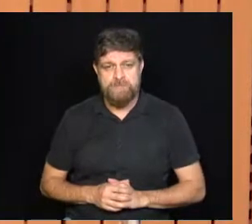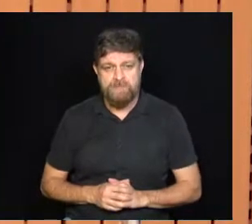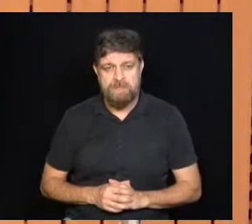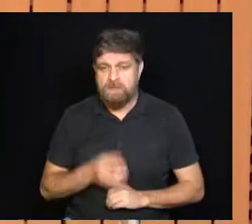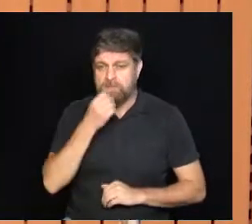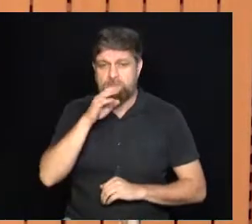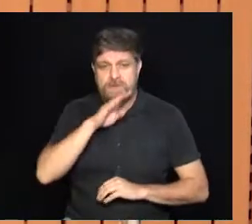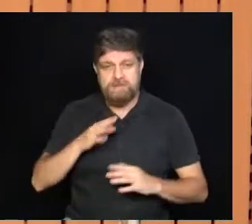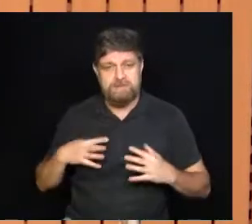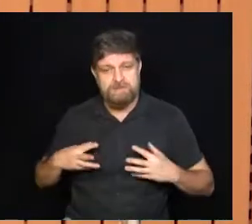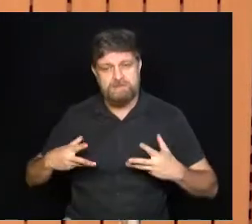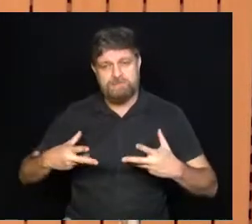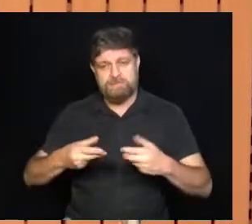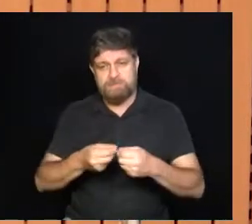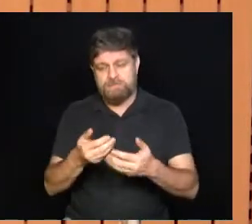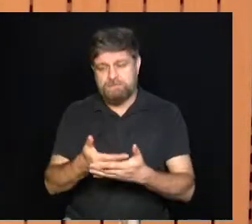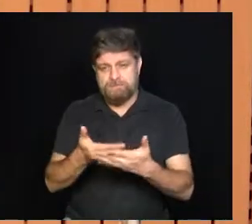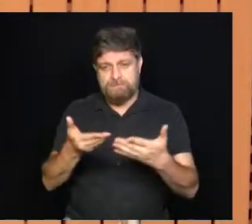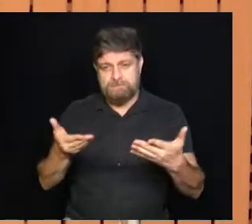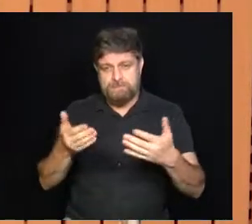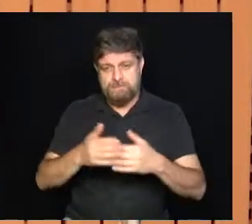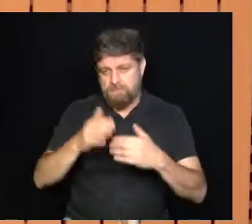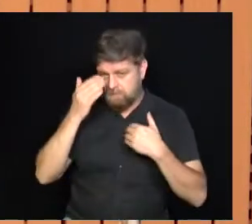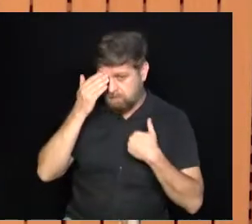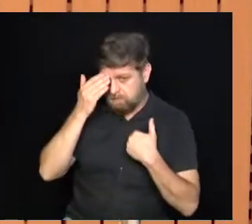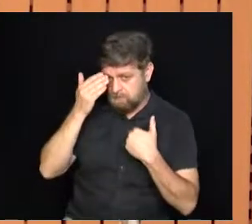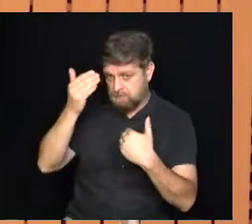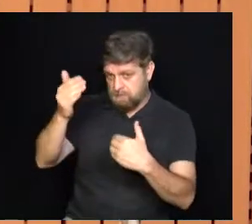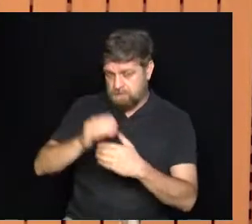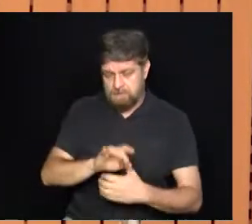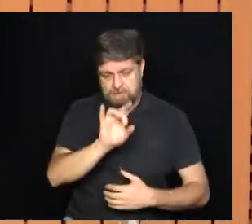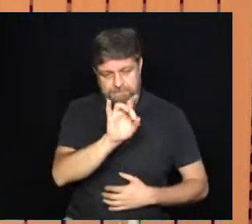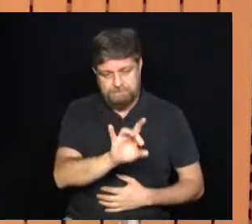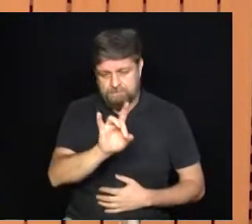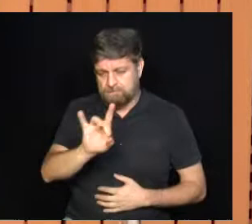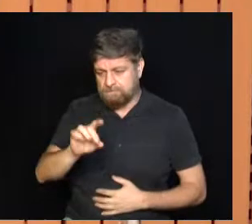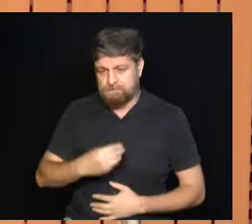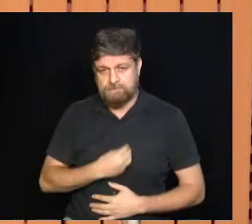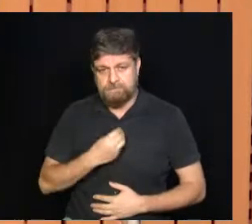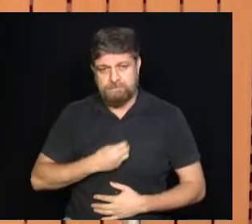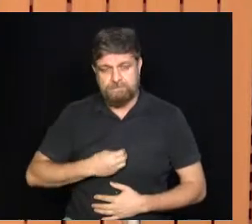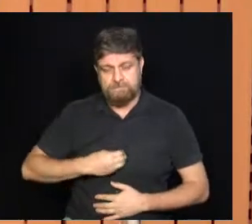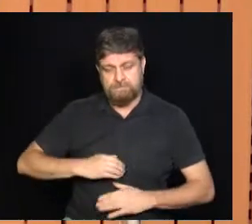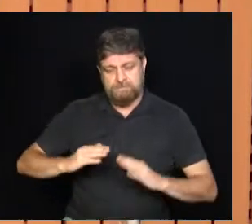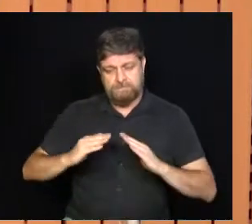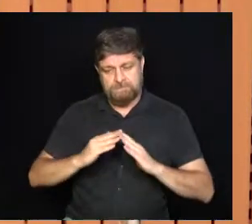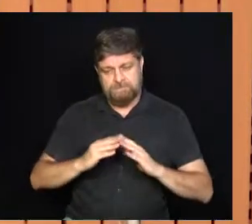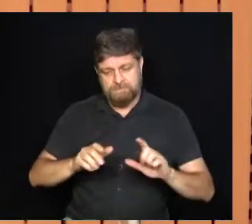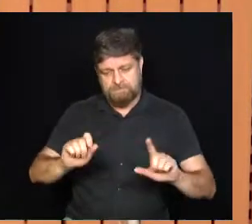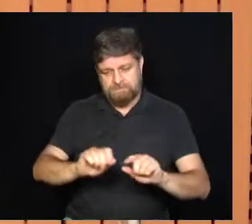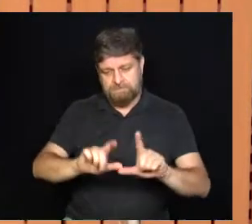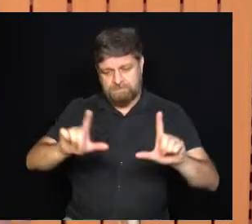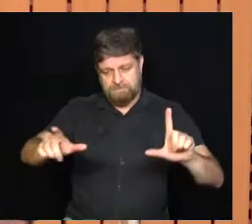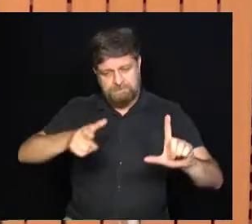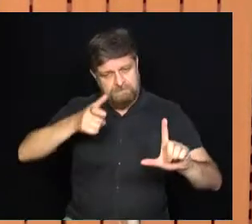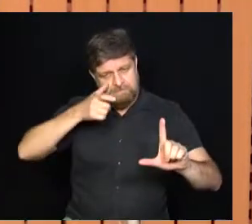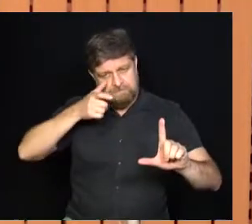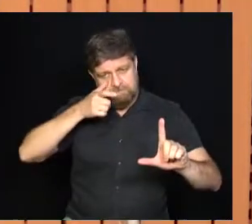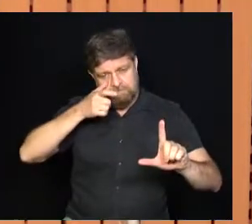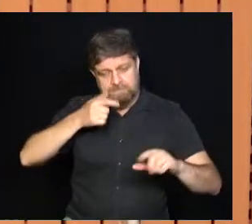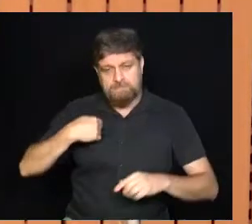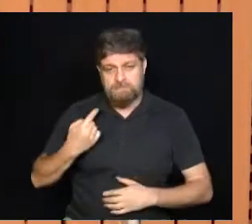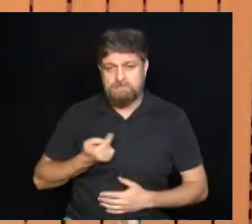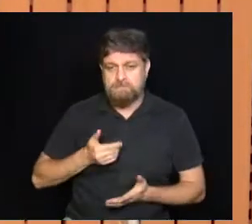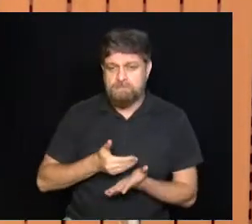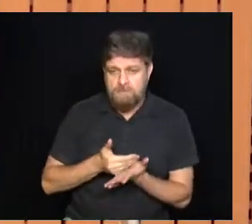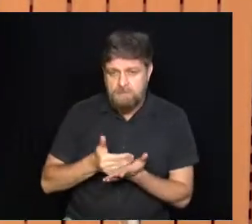Boa tarde a todos. Agradeço o comparecimento de todos, agradeço você de casa que está nos assistindo, para que a gente inicie